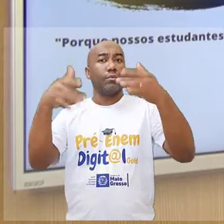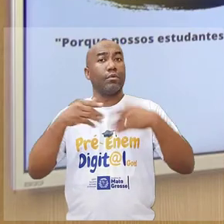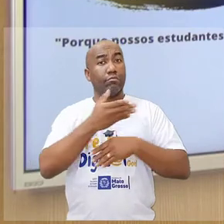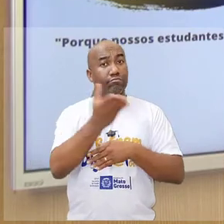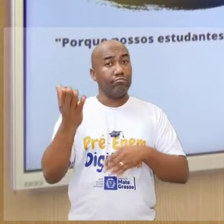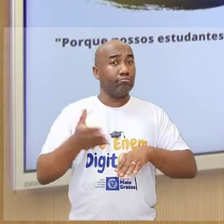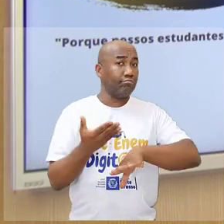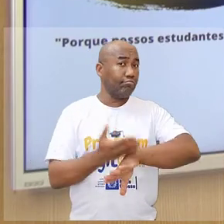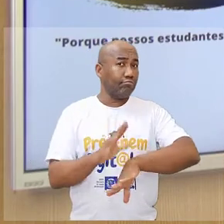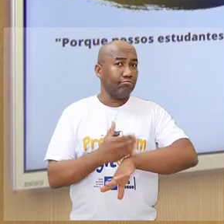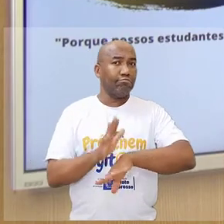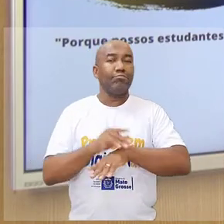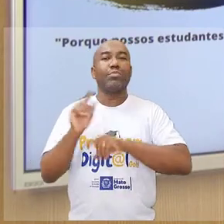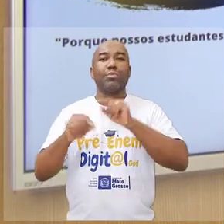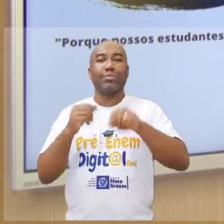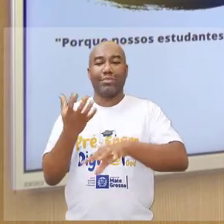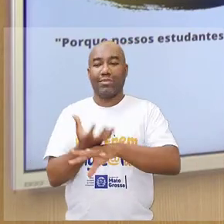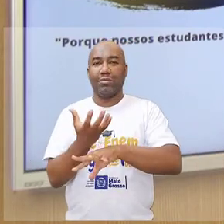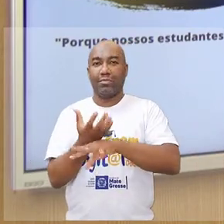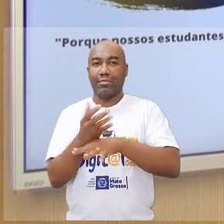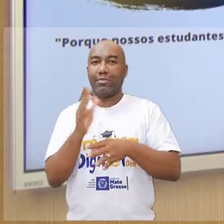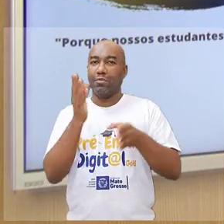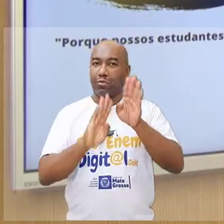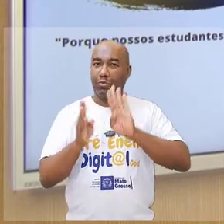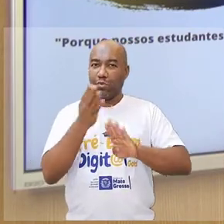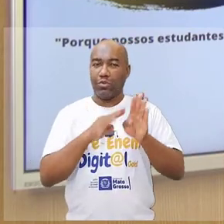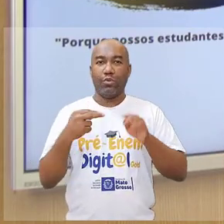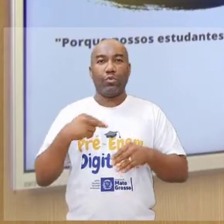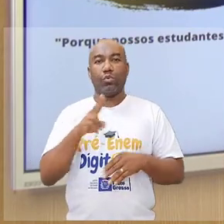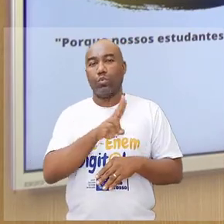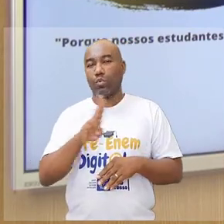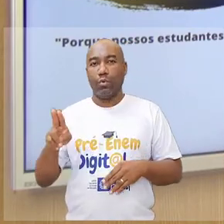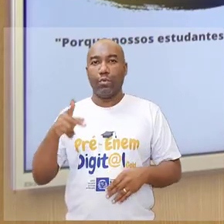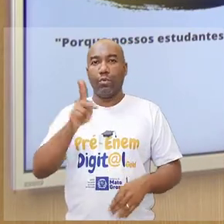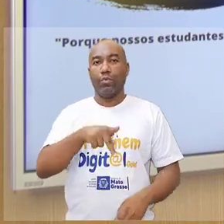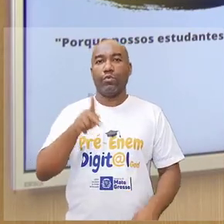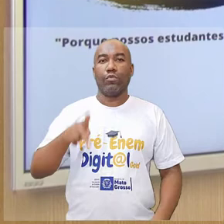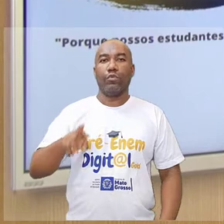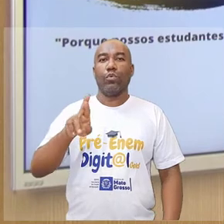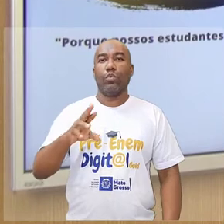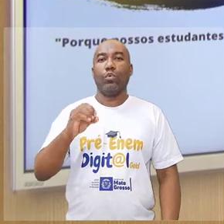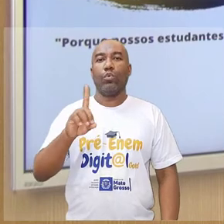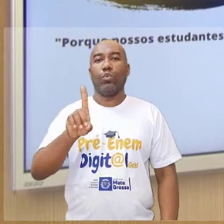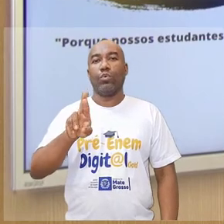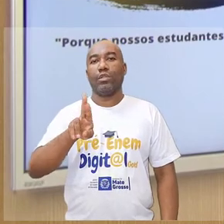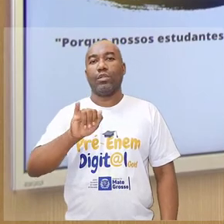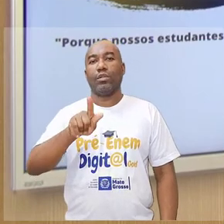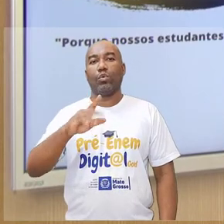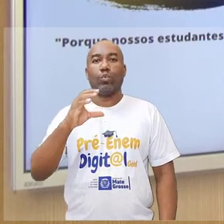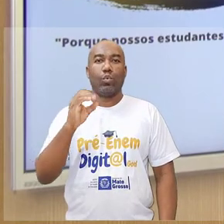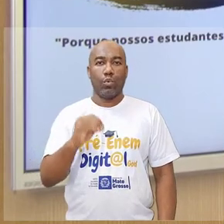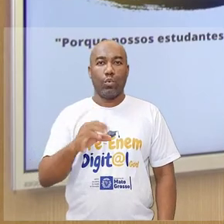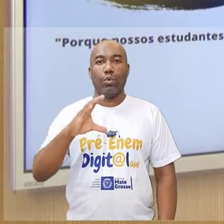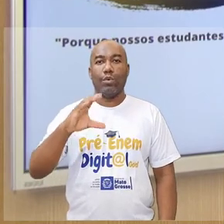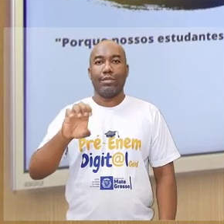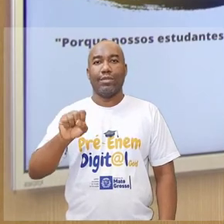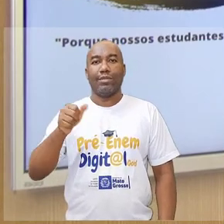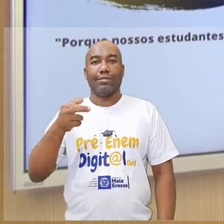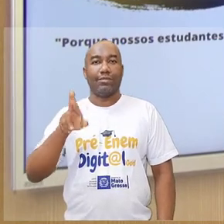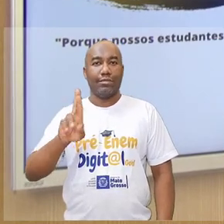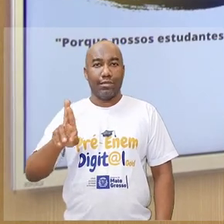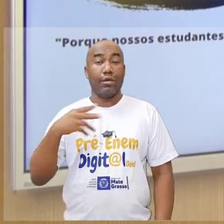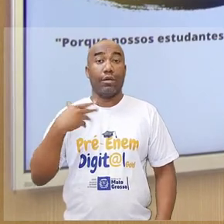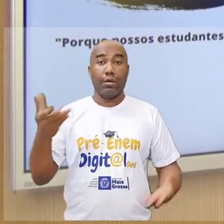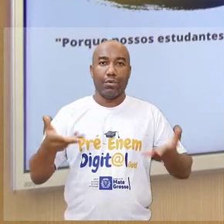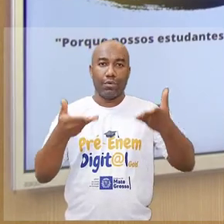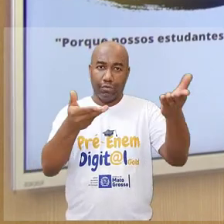prepararem com a disciplina Biologia. O meu nome, professor Rodrigo César. A partir de agora, eu quero